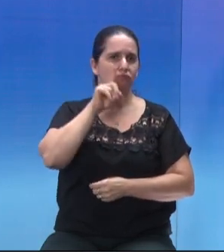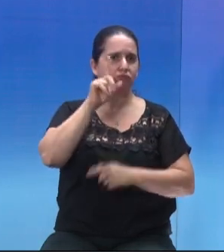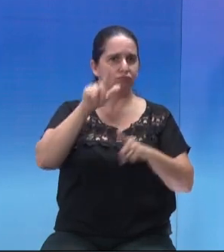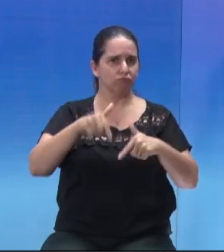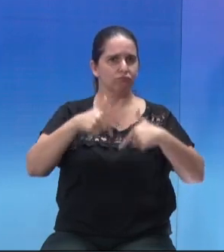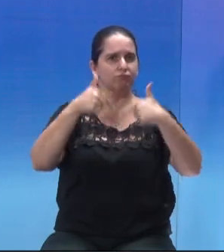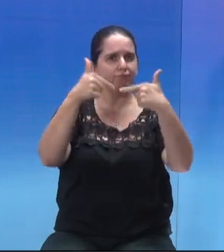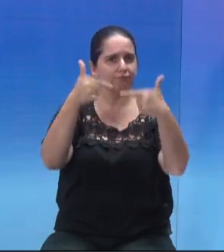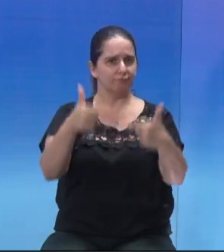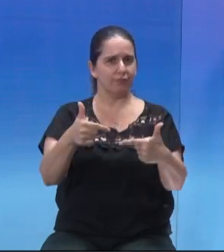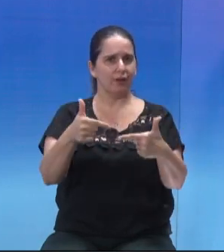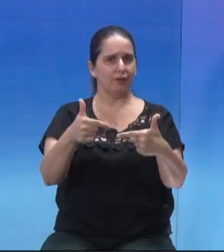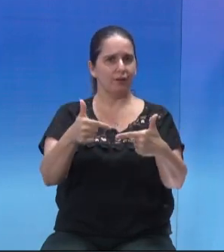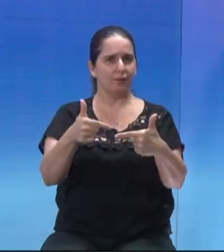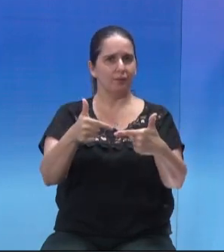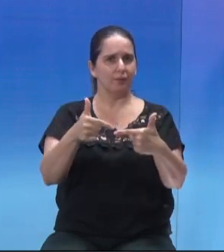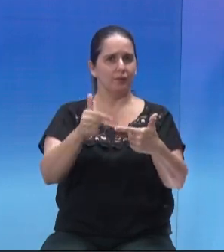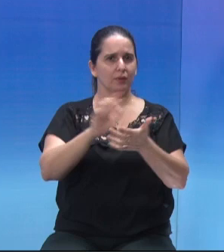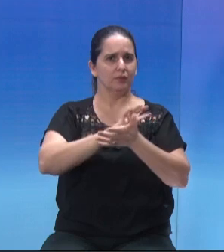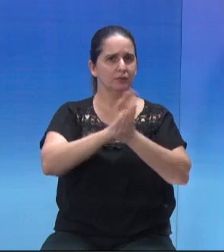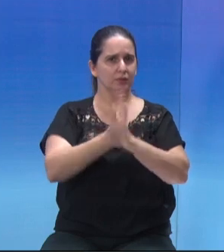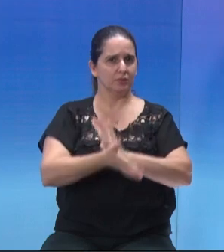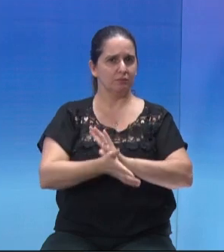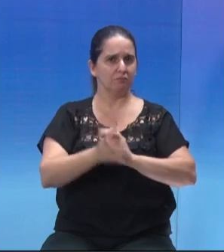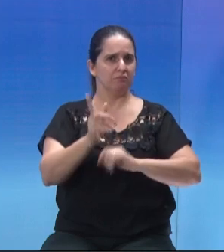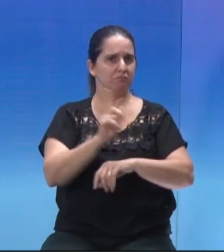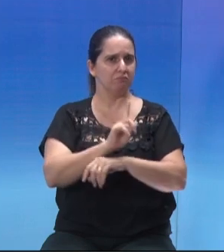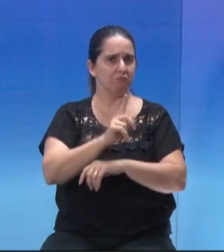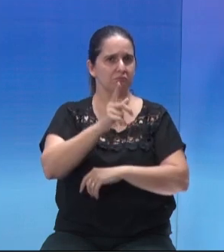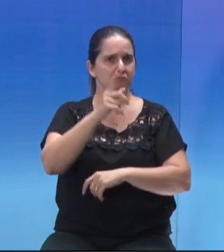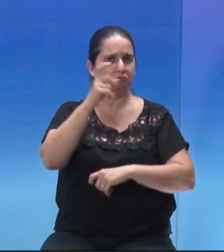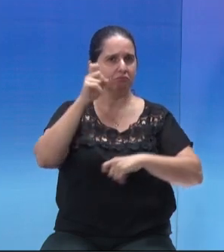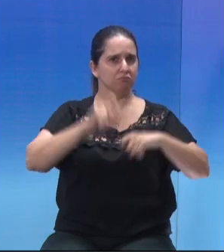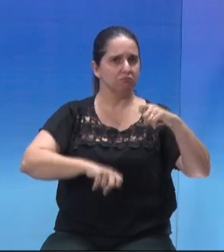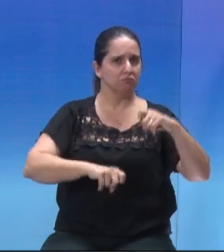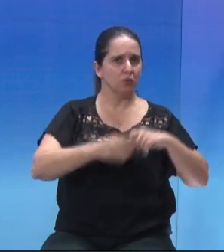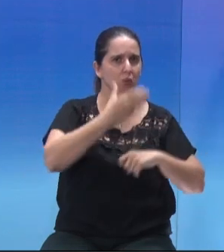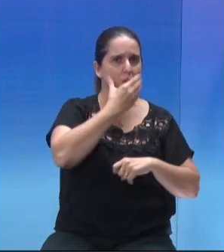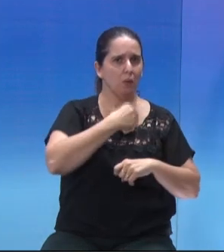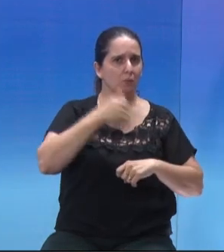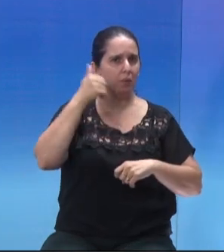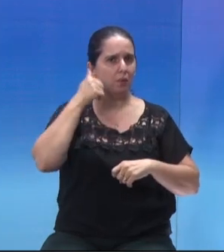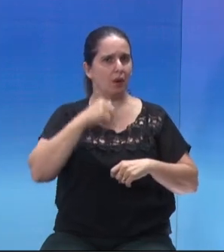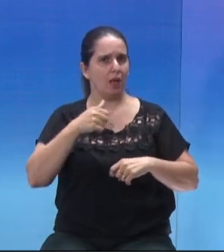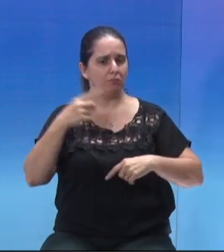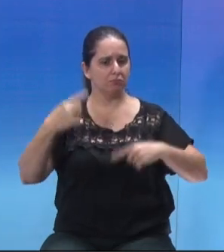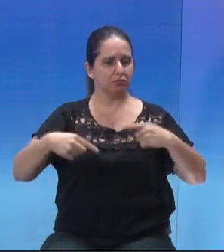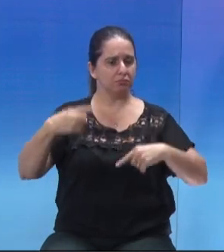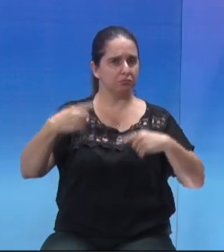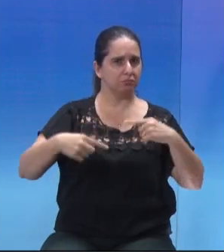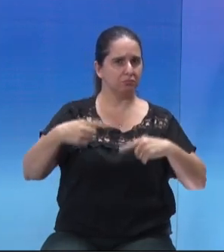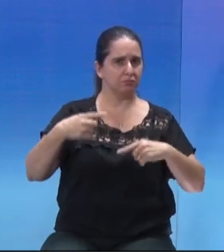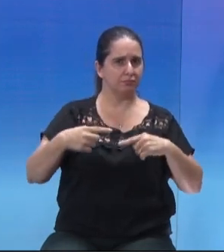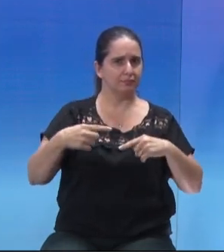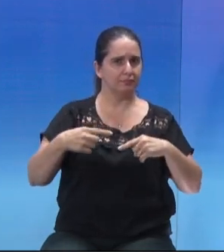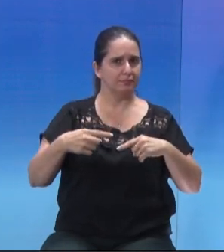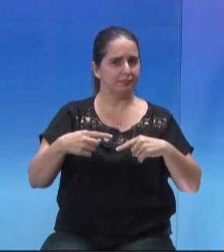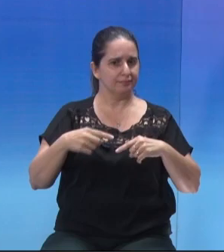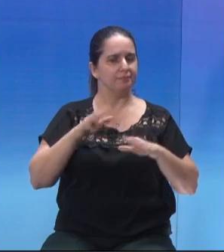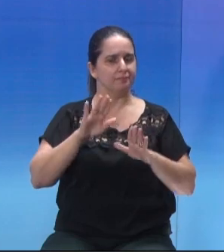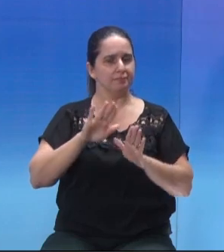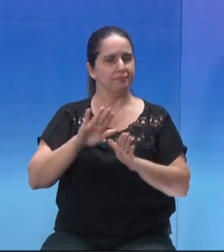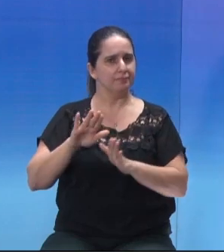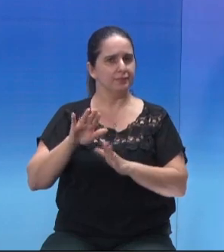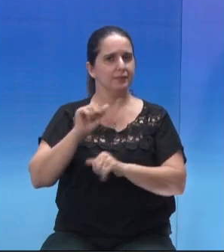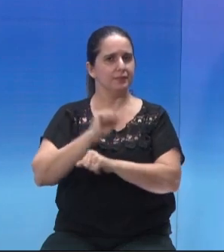naquela época sobre o preconceito de gênero? Né? Será que eles debatiam sobre essa questão? Mas vamos deixar